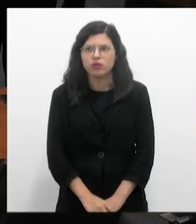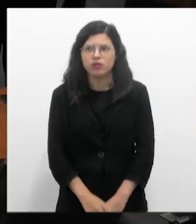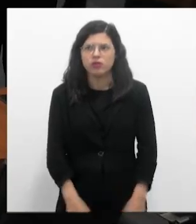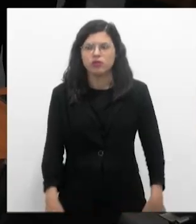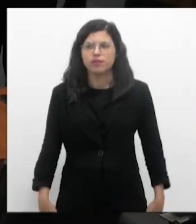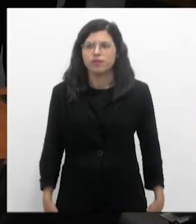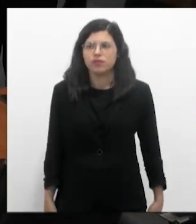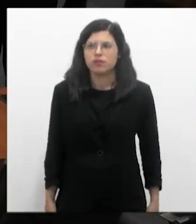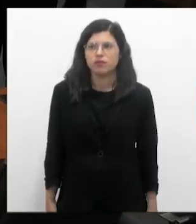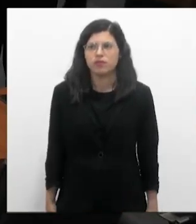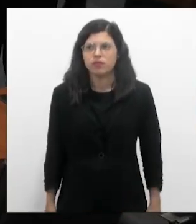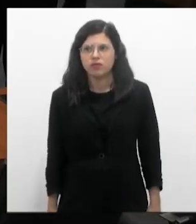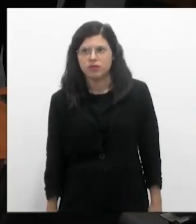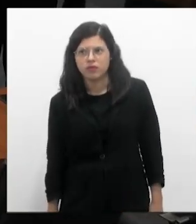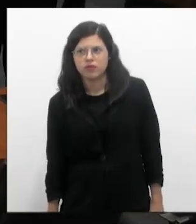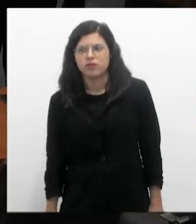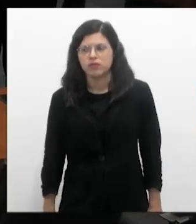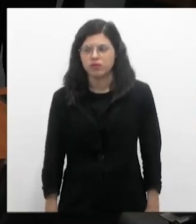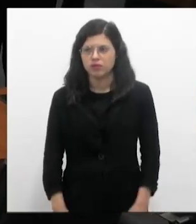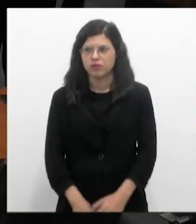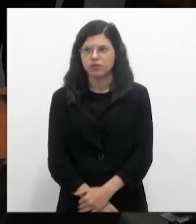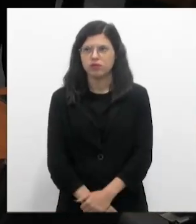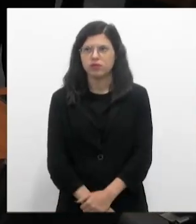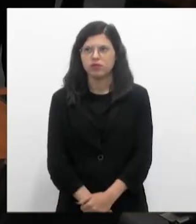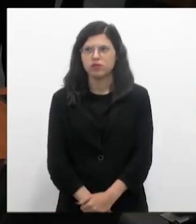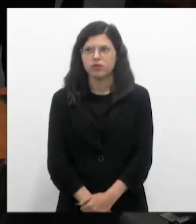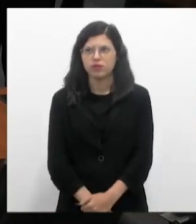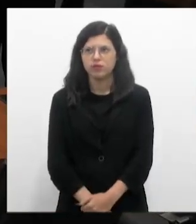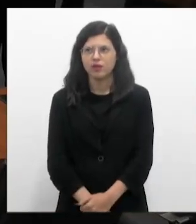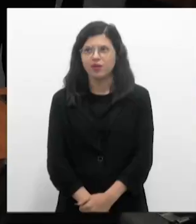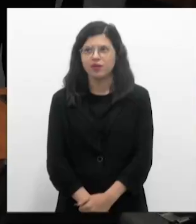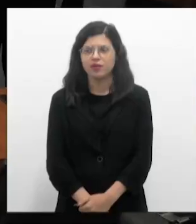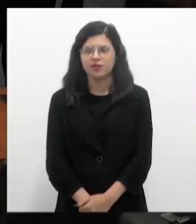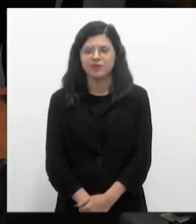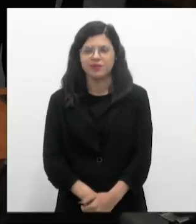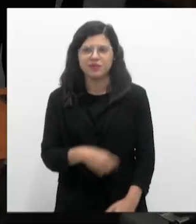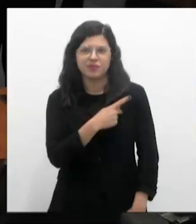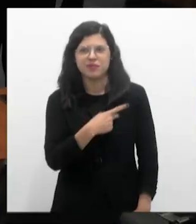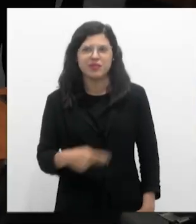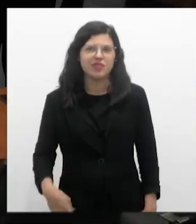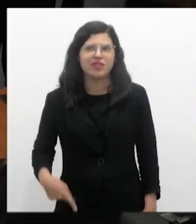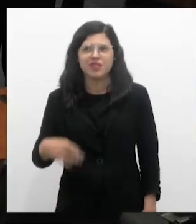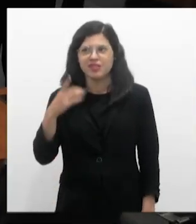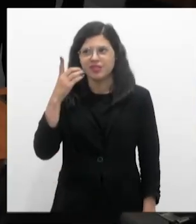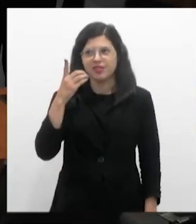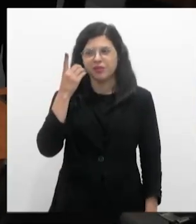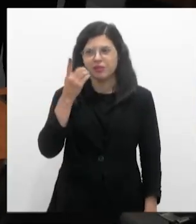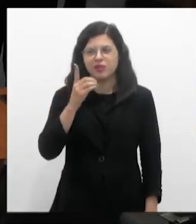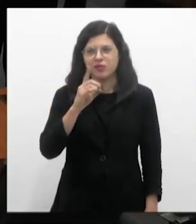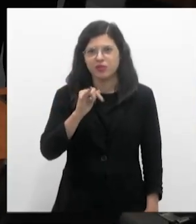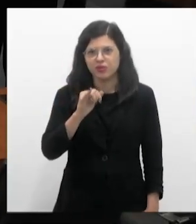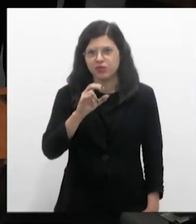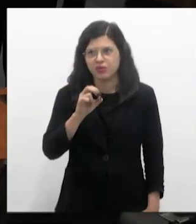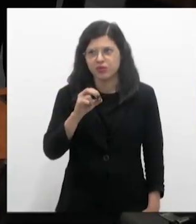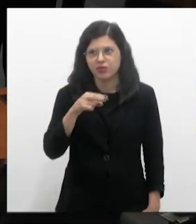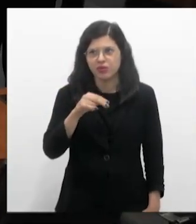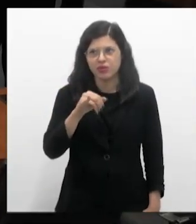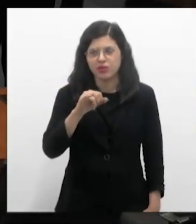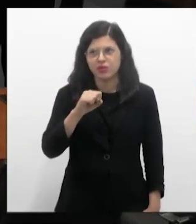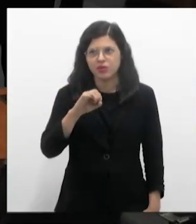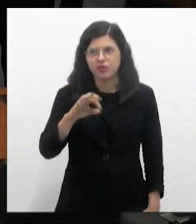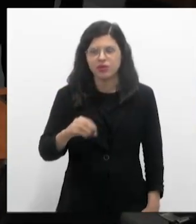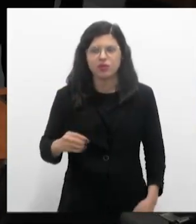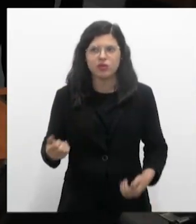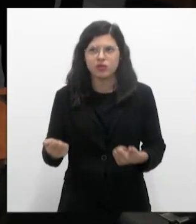Obrigado, nobre presidente, deputado Rodrigo. Com muita honra, passo aqui a presidência ao nosso decano Luiz Paulo Corrêa